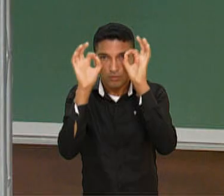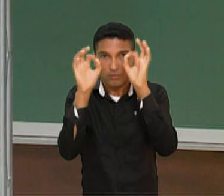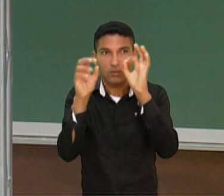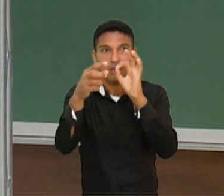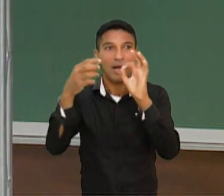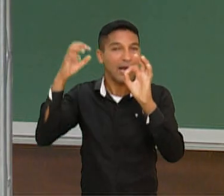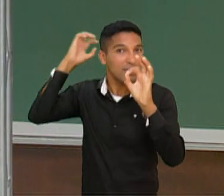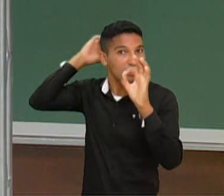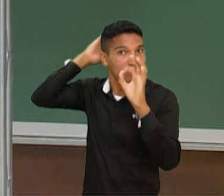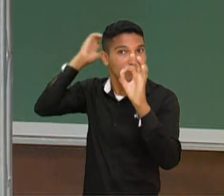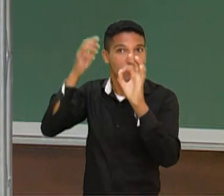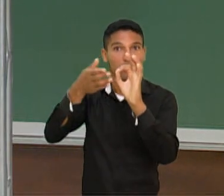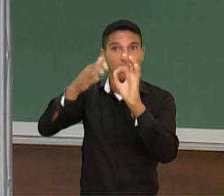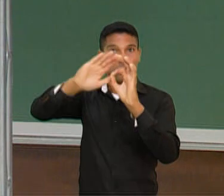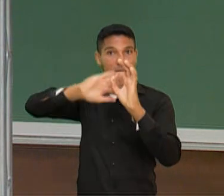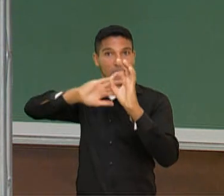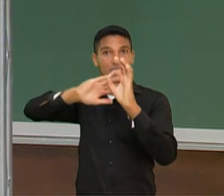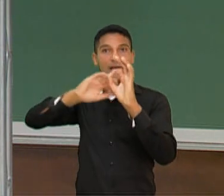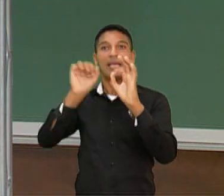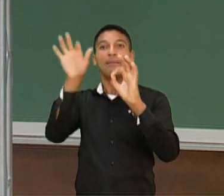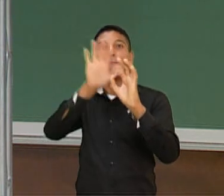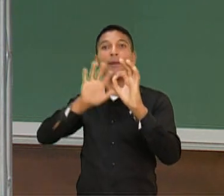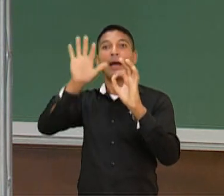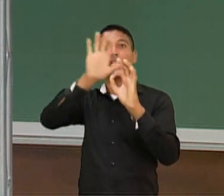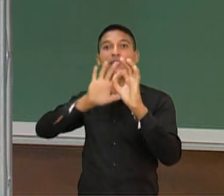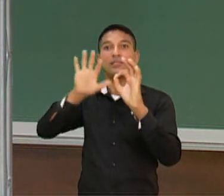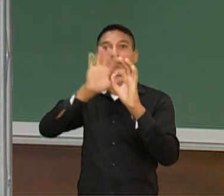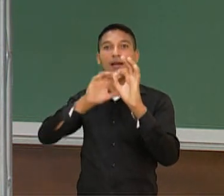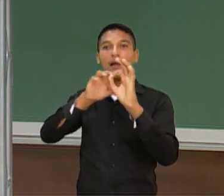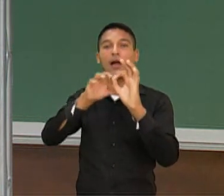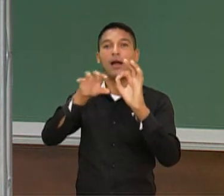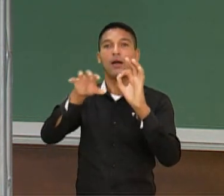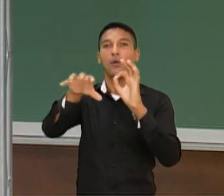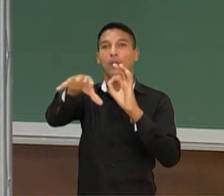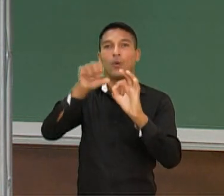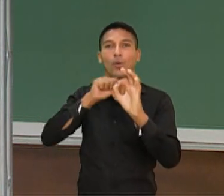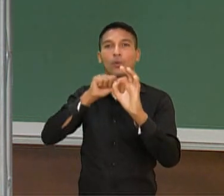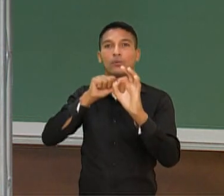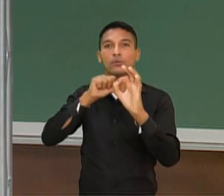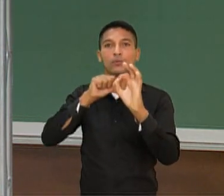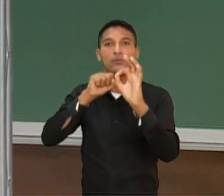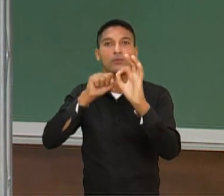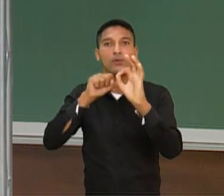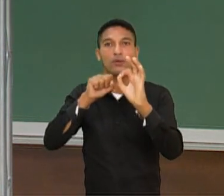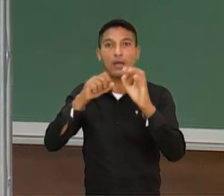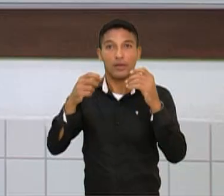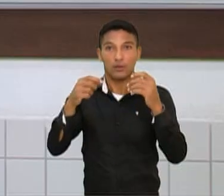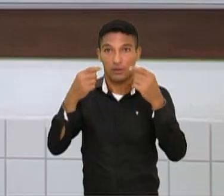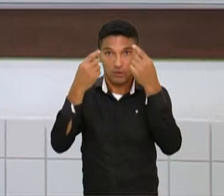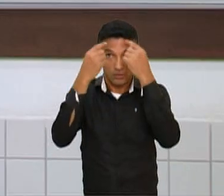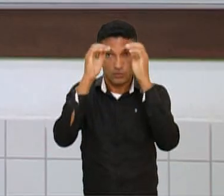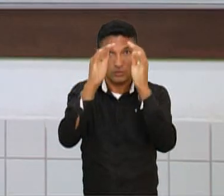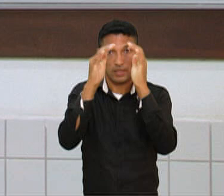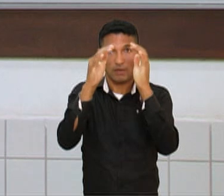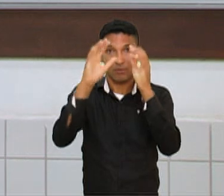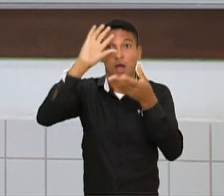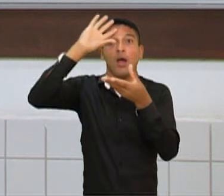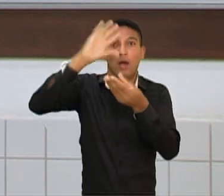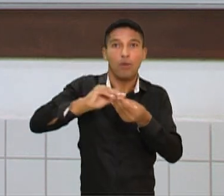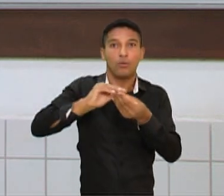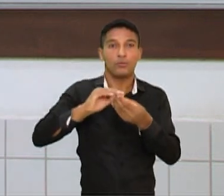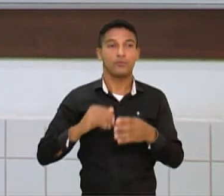imagem interpretada pelo cérebro. Tudo bem? Tá? Por que eu coloquei os cones coloridos aqui? A